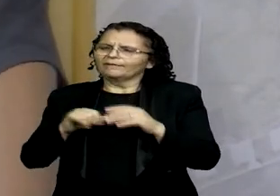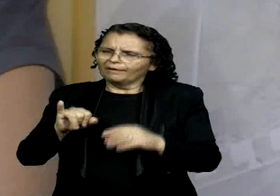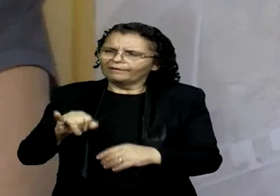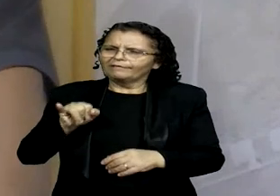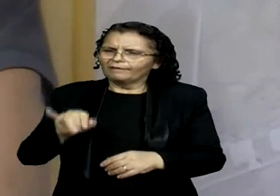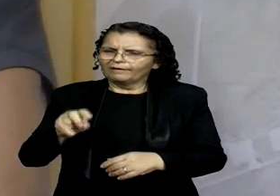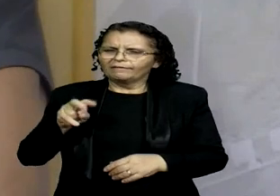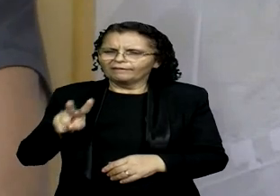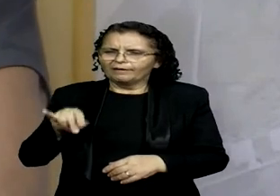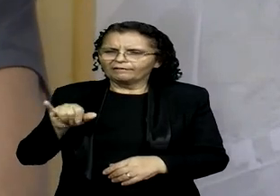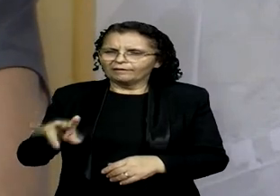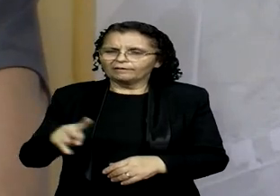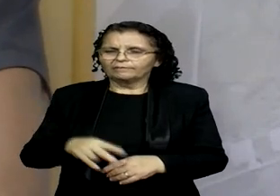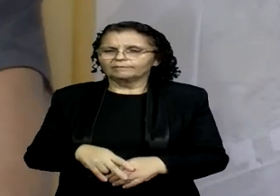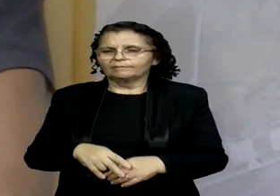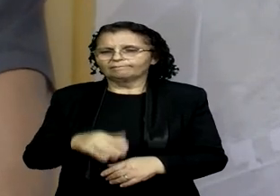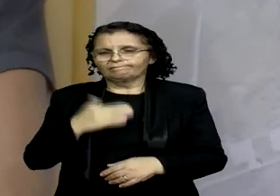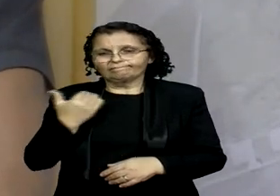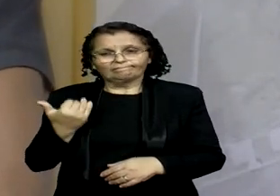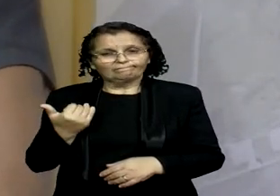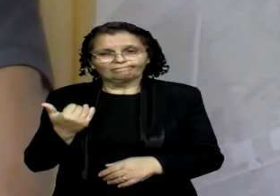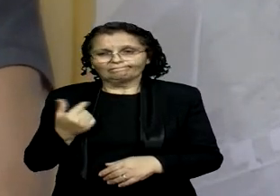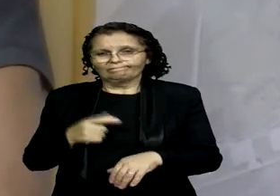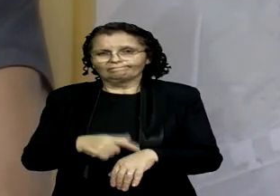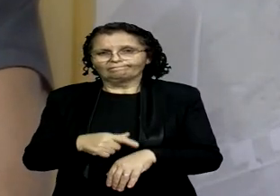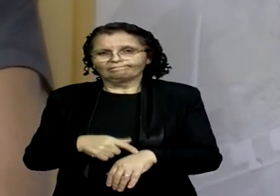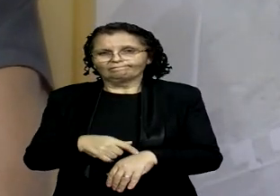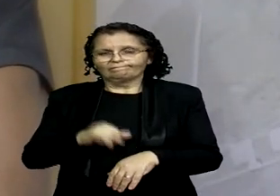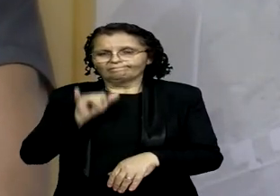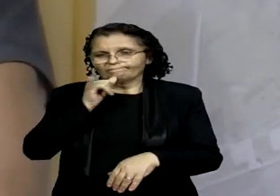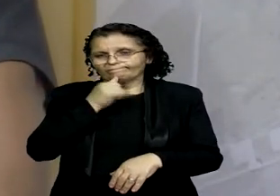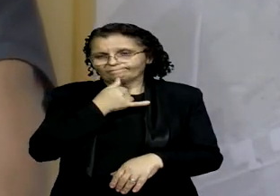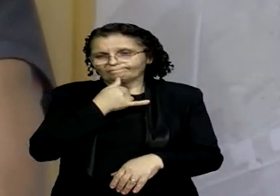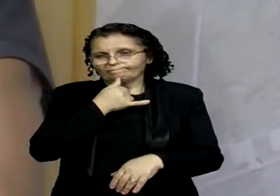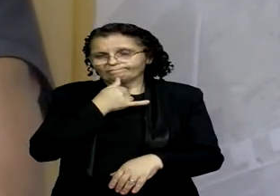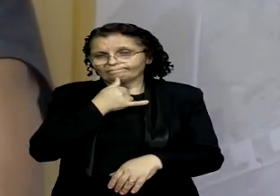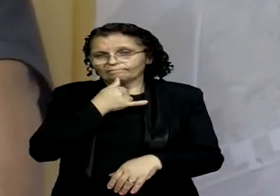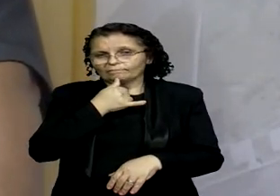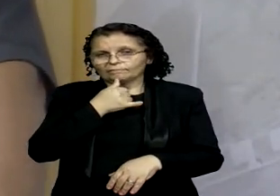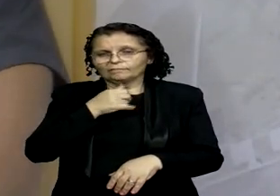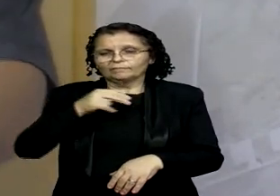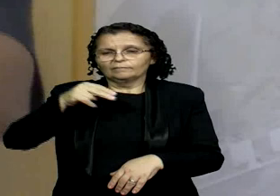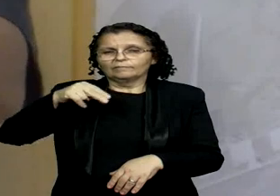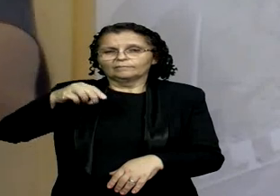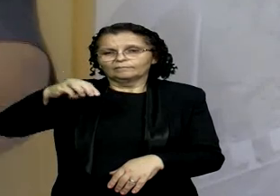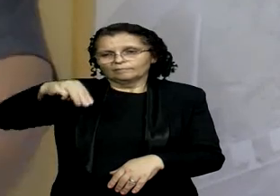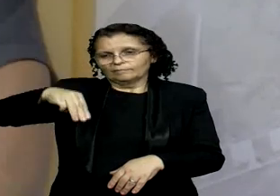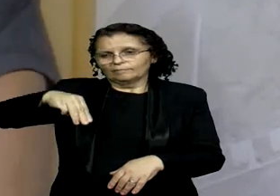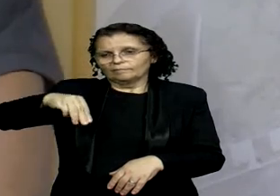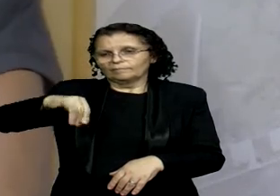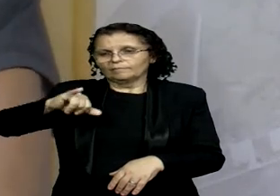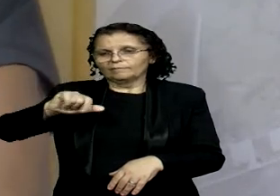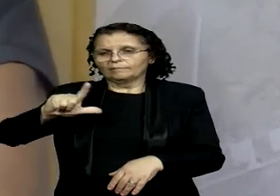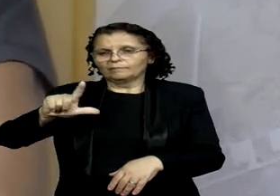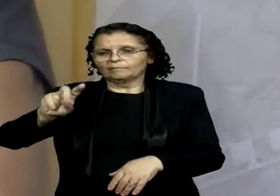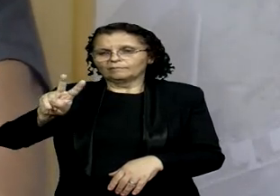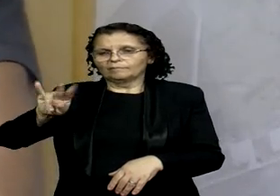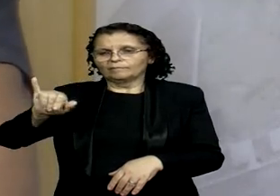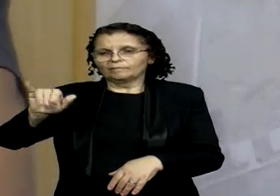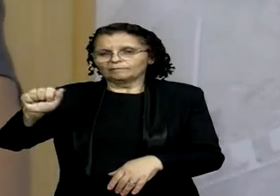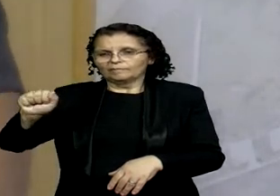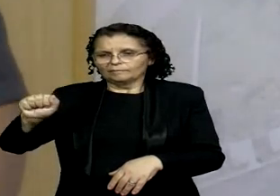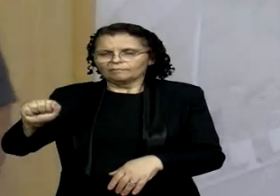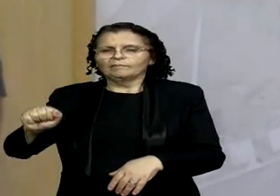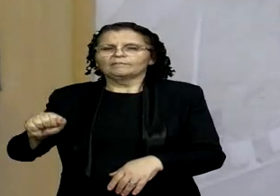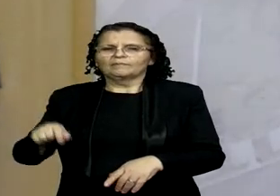poxa... Mulher foi embora, não deu tempo. Fiquei muito chateado. Milvia, acho que você lembra, que foi, trabalhou no posto de